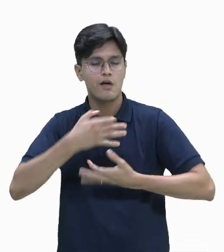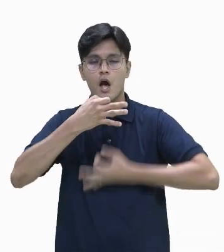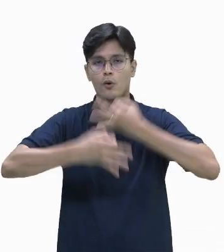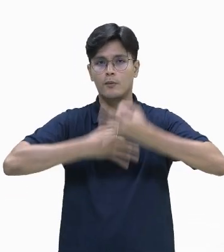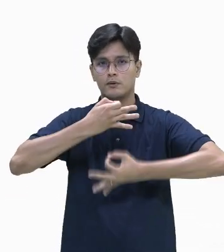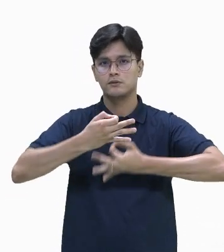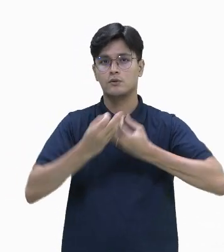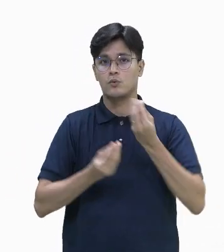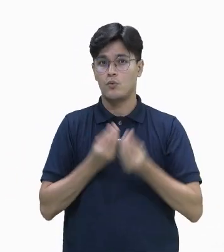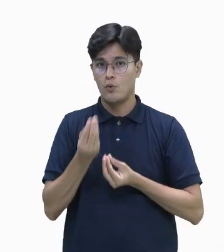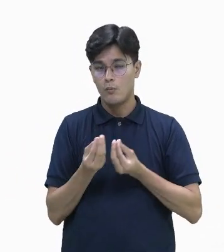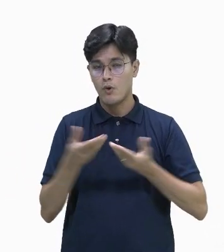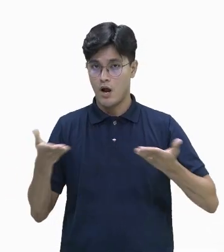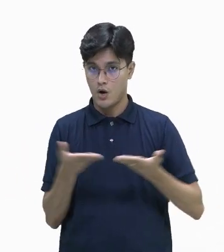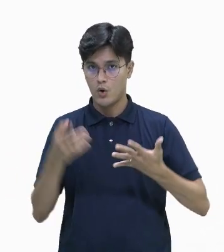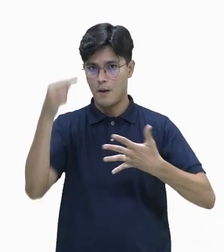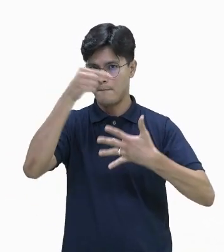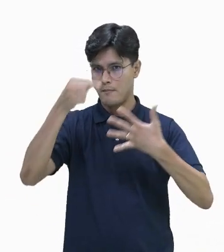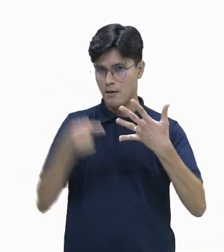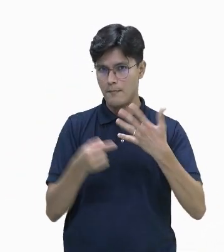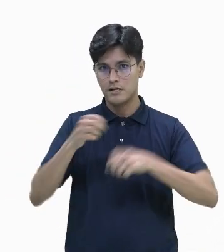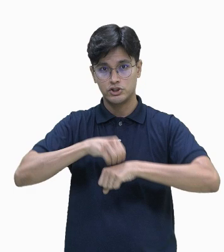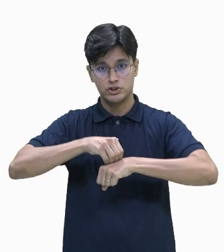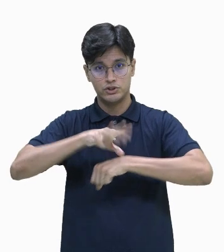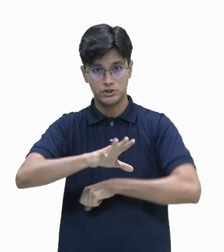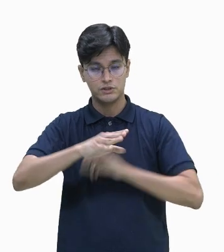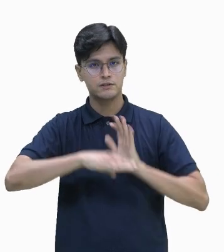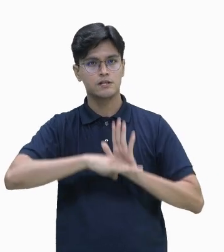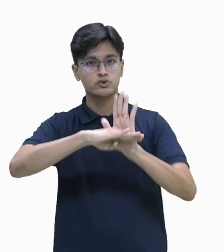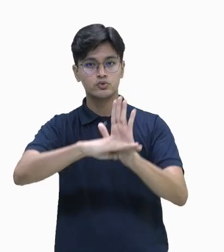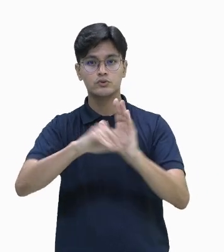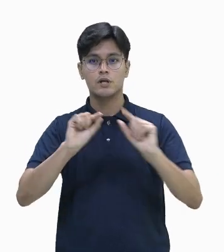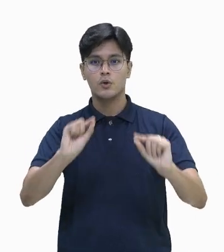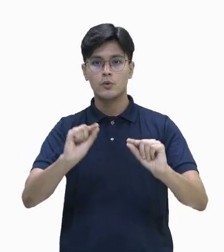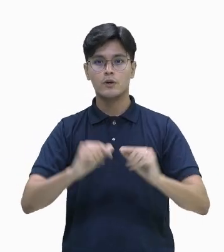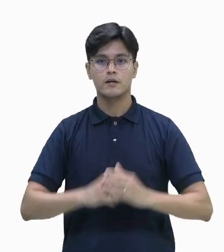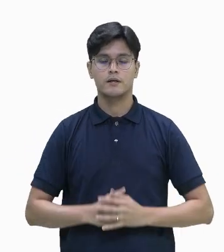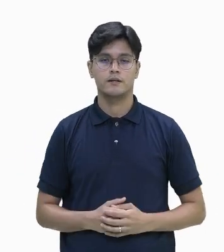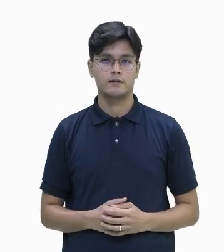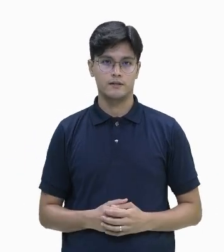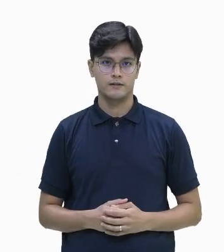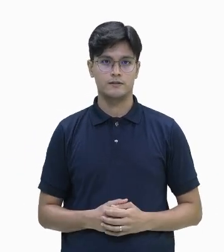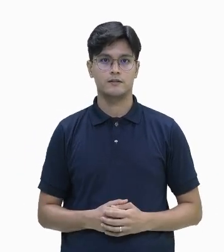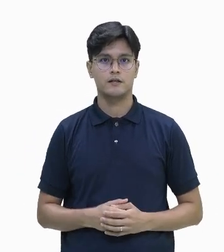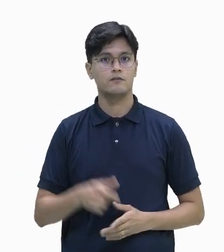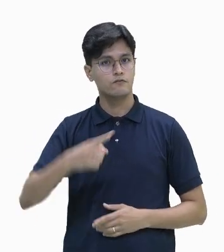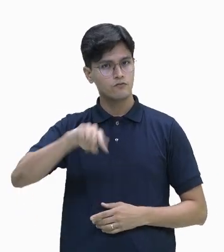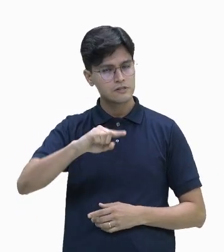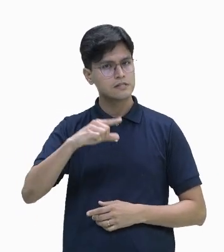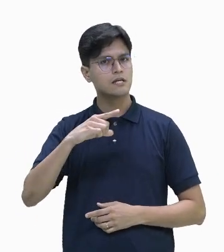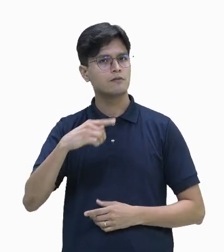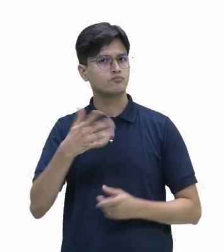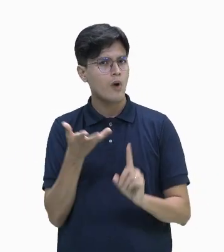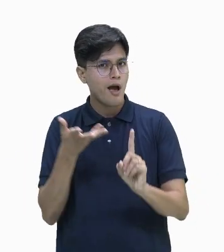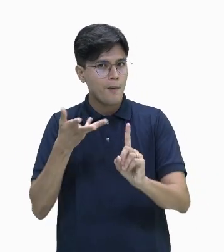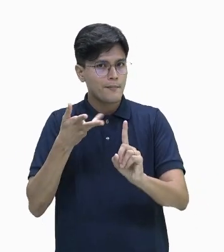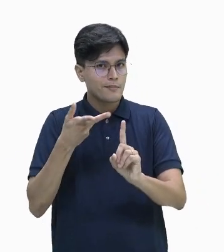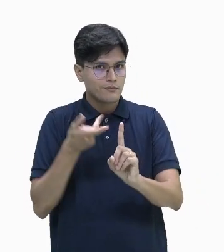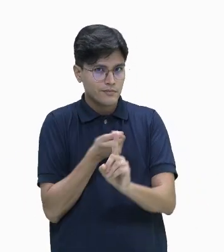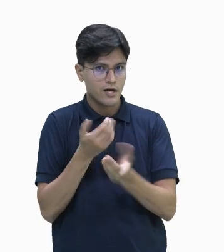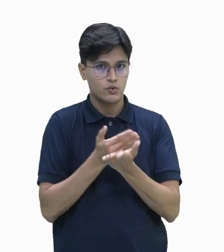dicas que vão te ajudar a criar o seu repertório. O seu repertório